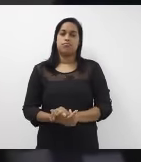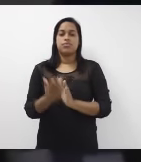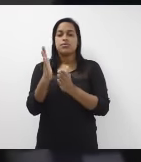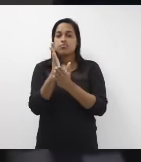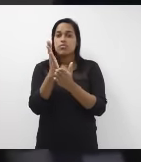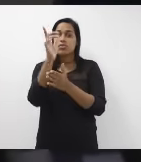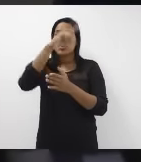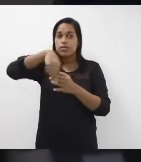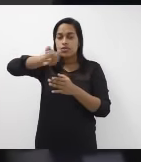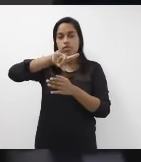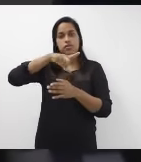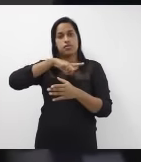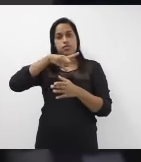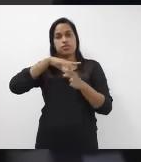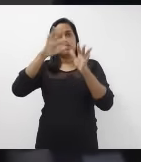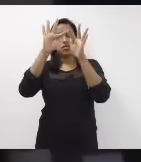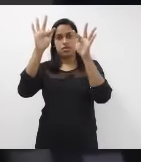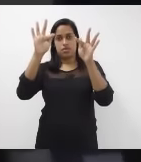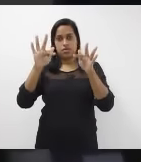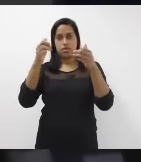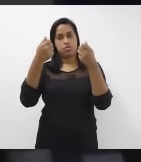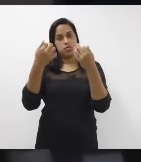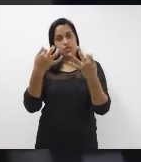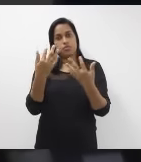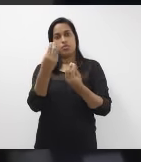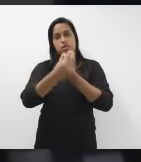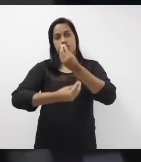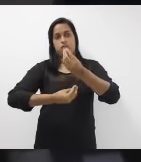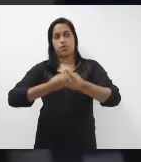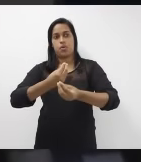de vocês, tem uma fórmula a respeito desse lote.